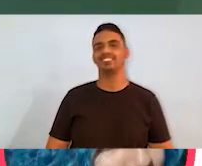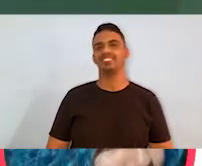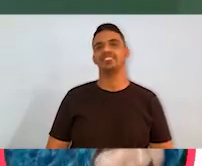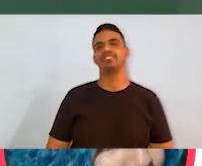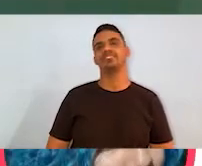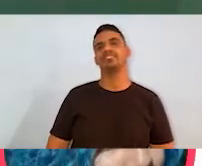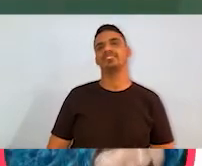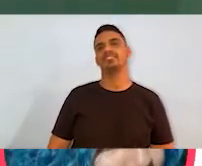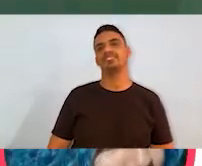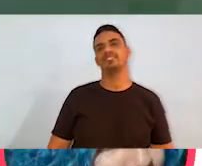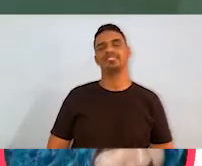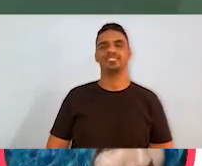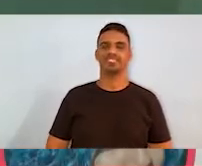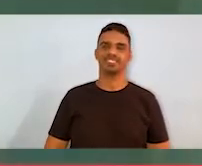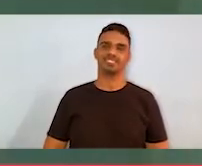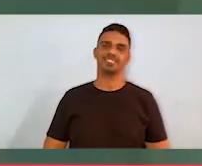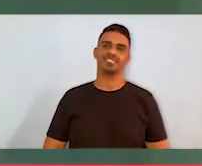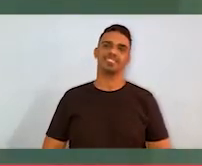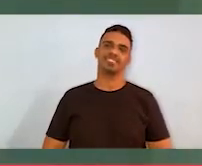Mil também.